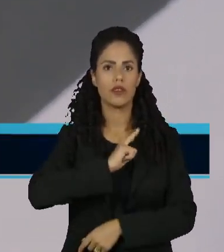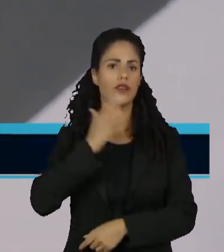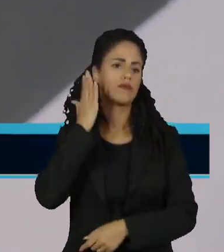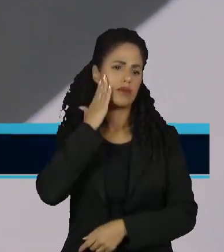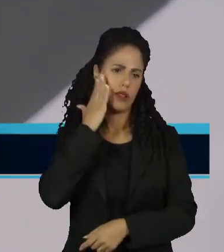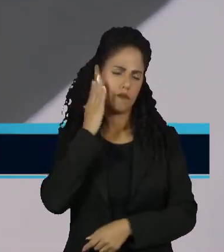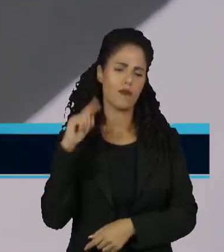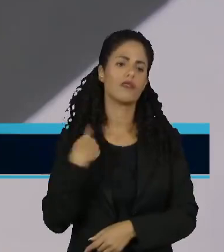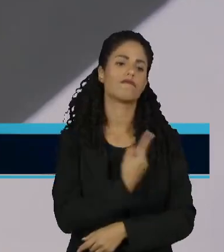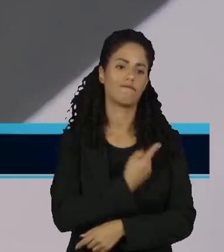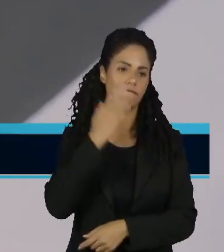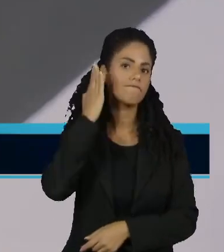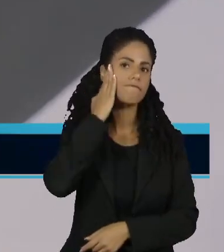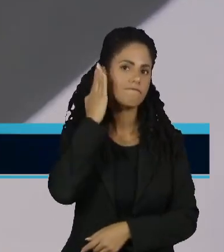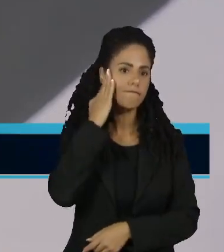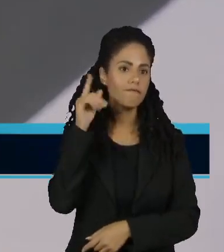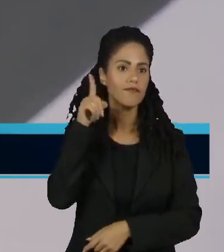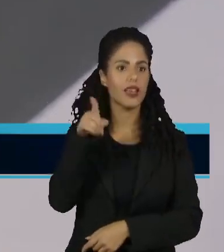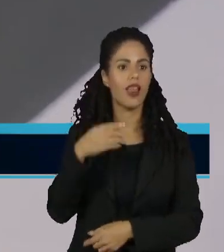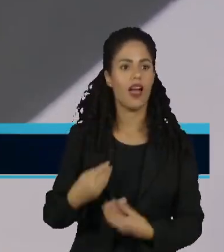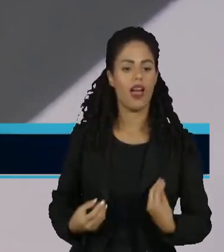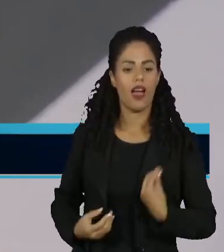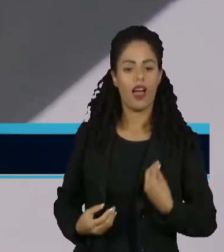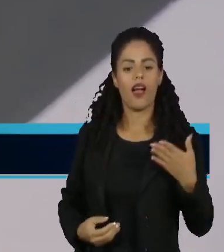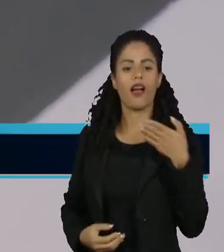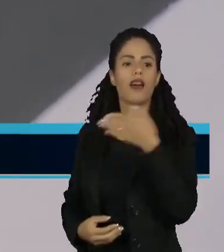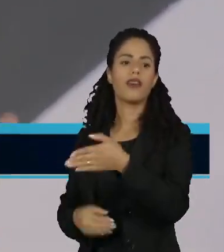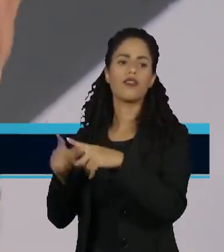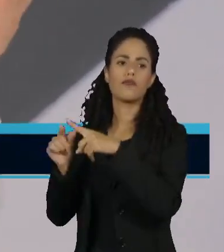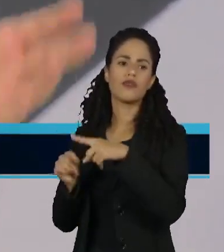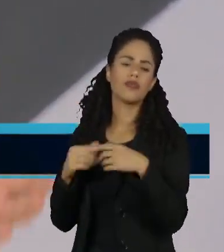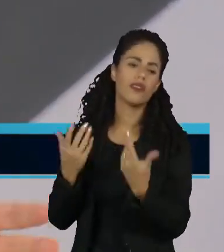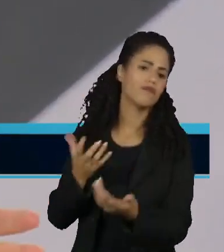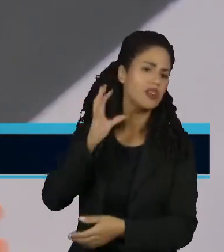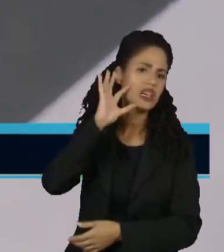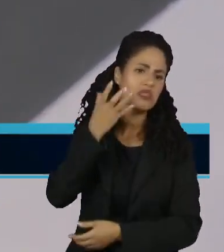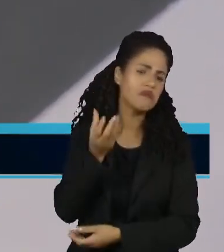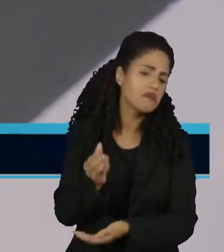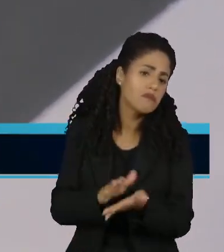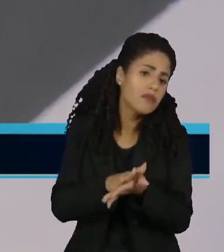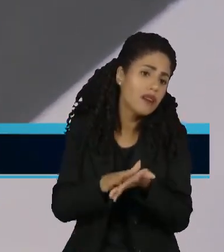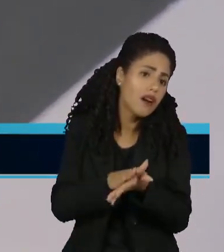nós, eu acho que a presença dele não ia resolver muito. O João colocou bem,